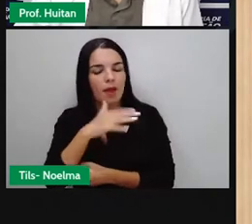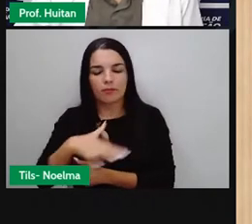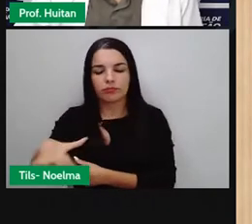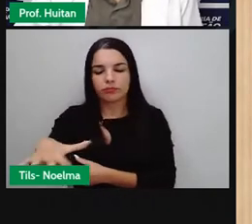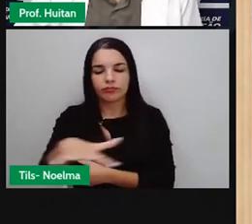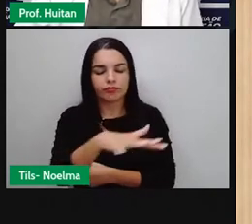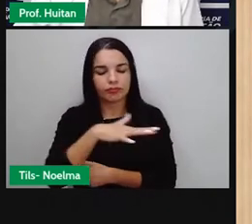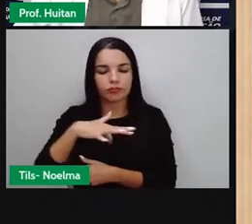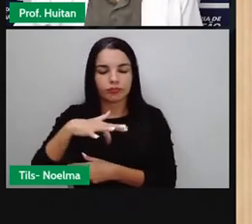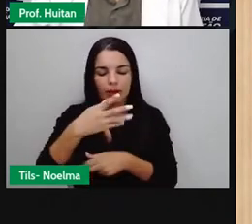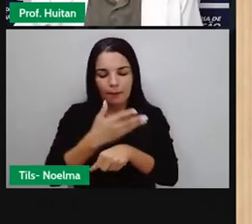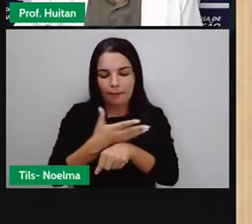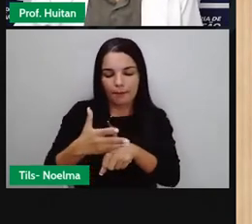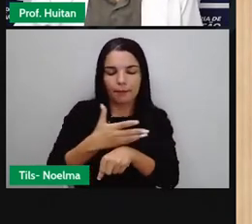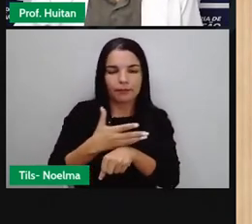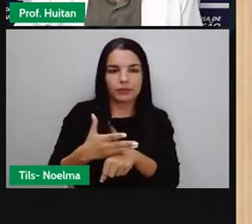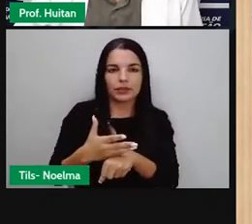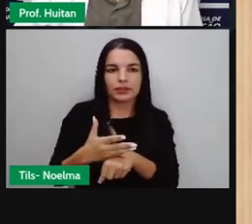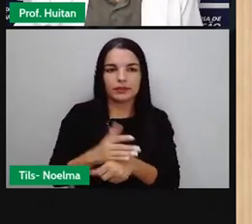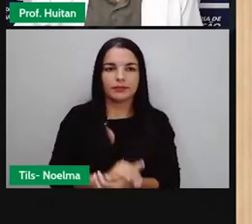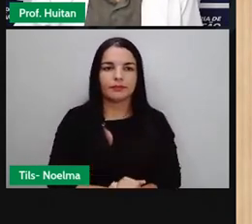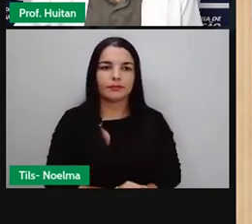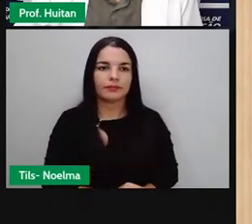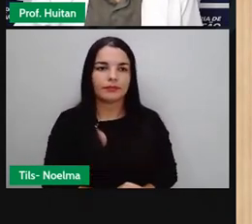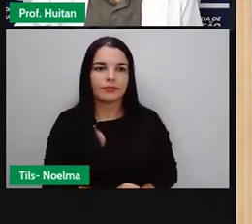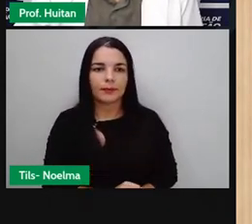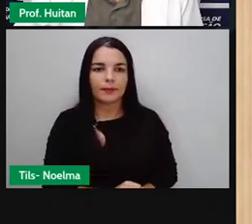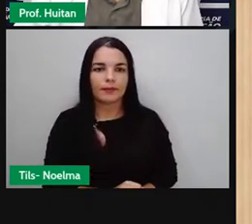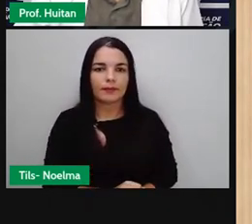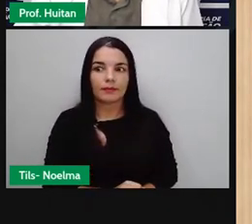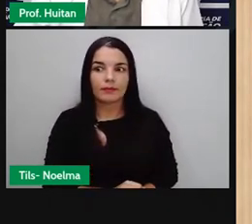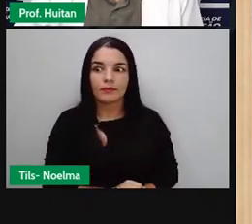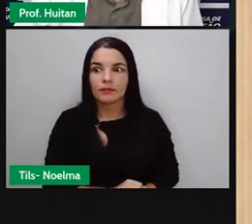brancas, né, de origem branca, europeia,